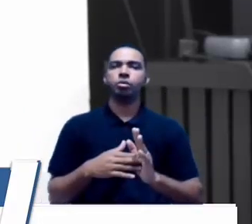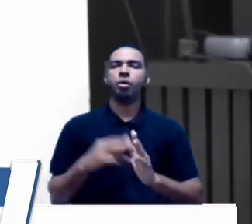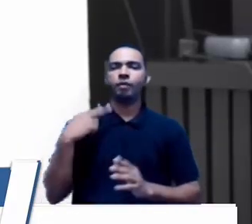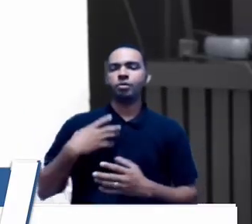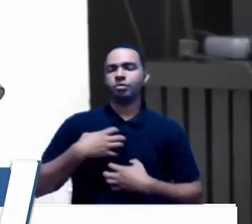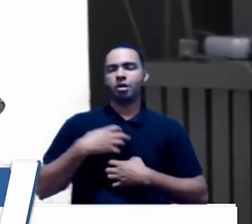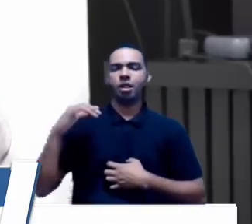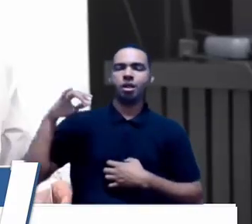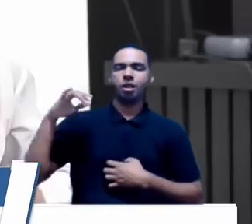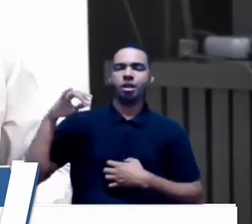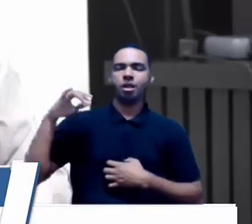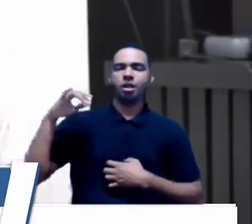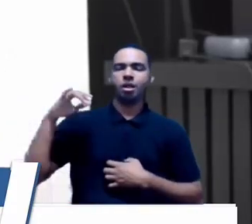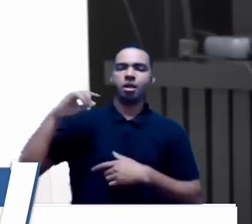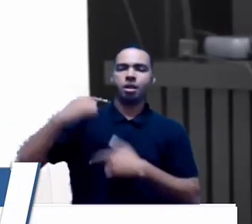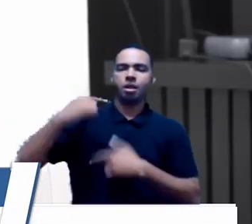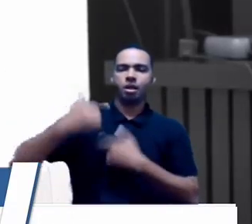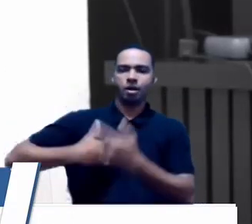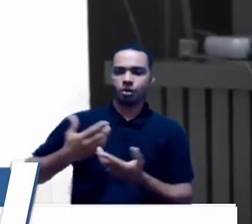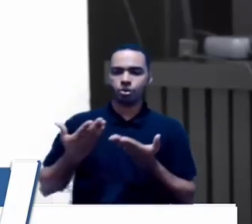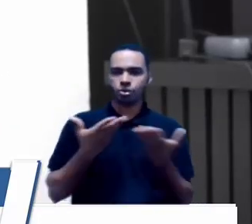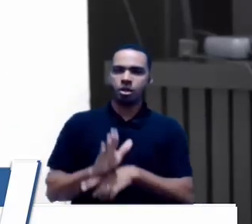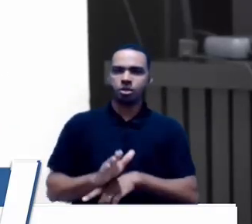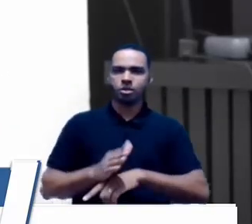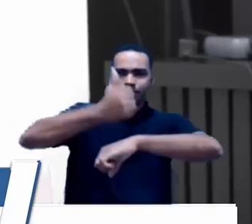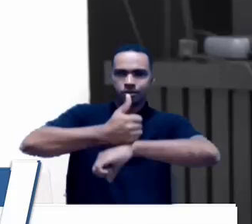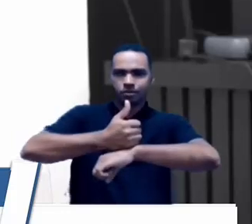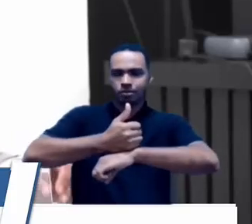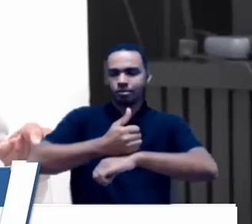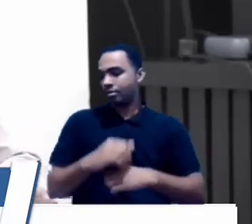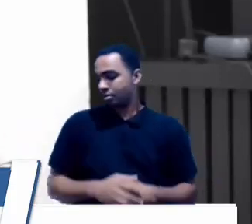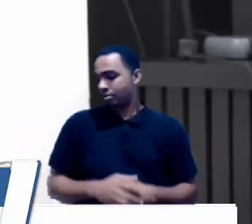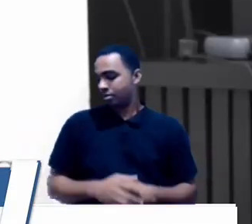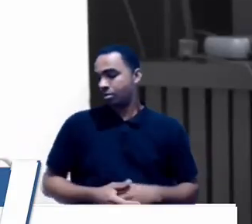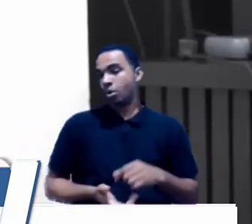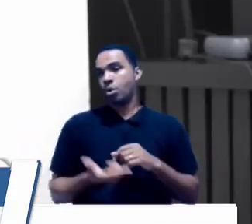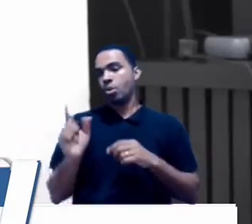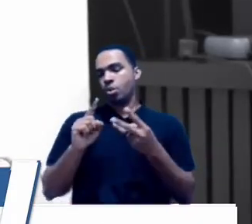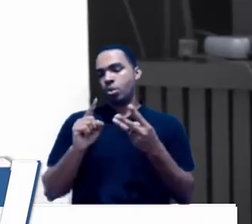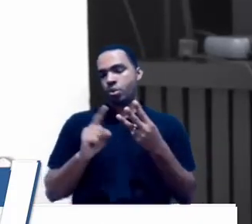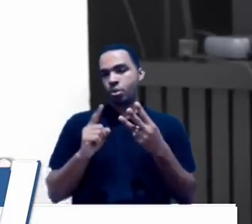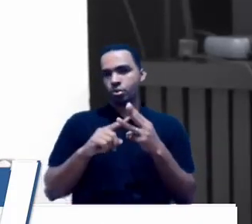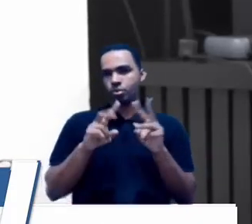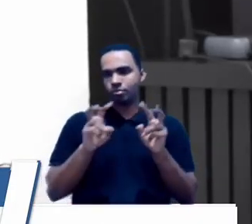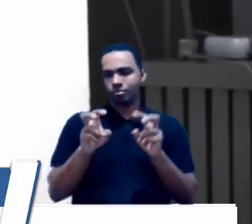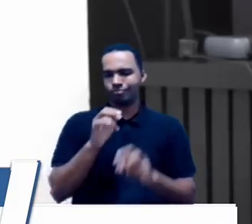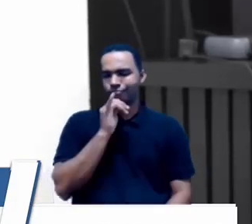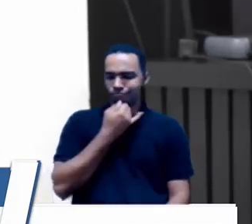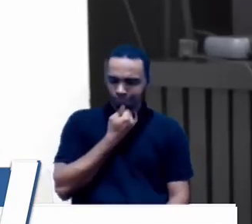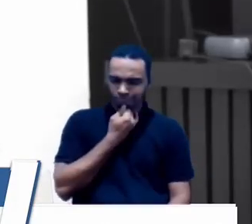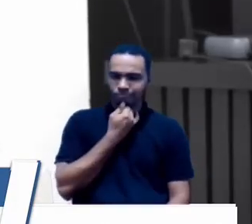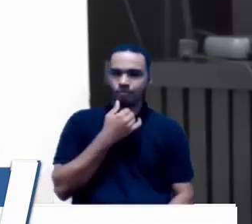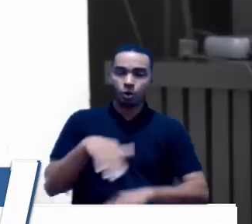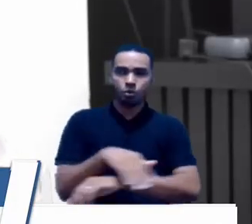estar ajudando a Cidade de Franca. Agora, outro assunto que eu fico triste: a rua São João del Rei, no Jardim Brasilândia, lá vai